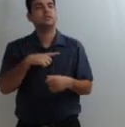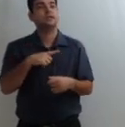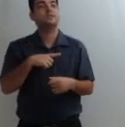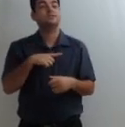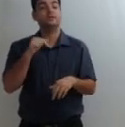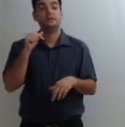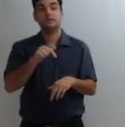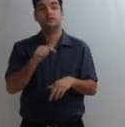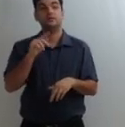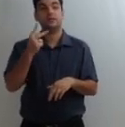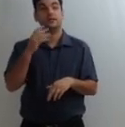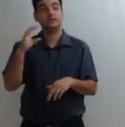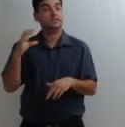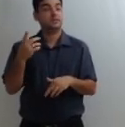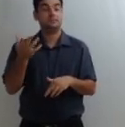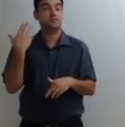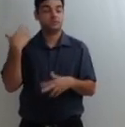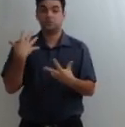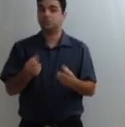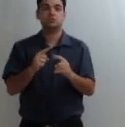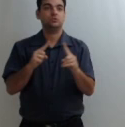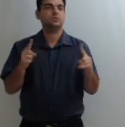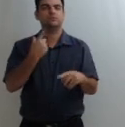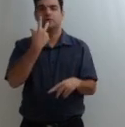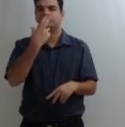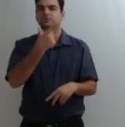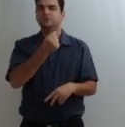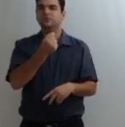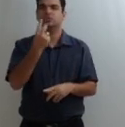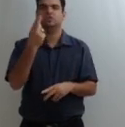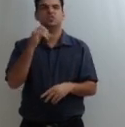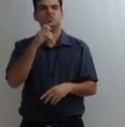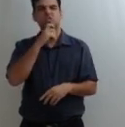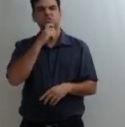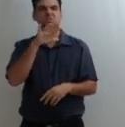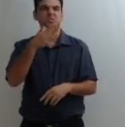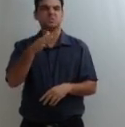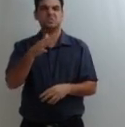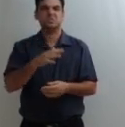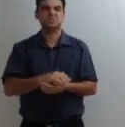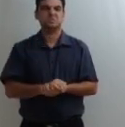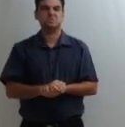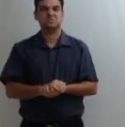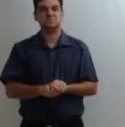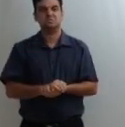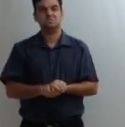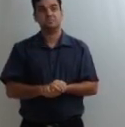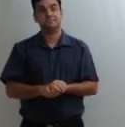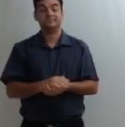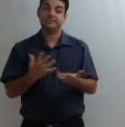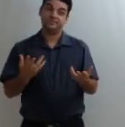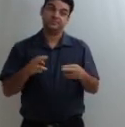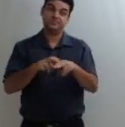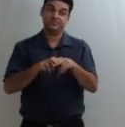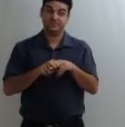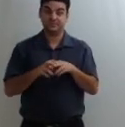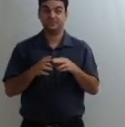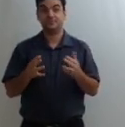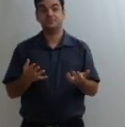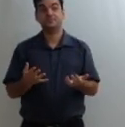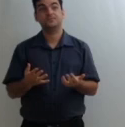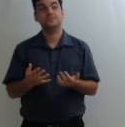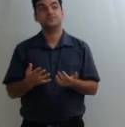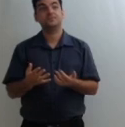turma em 20 de junho. Então, por conta dessas considerações, eu